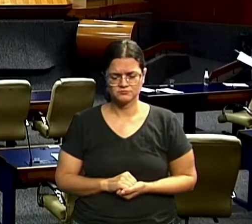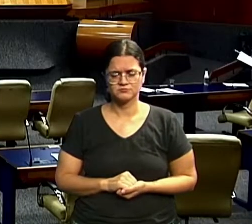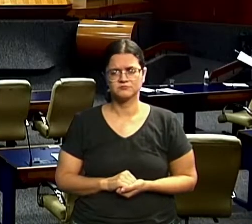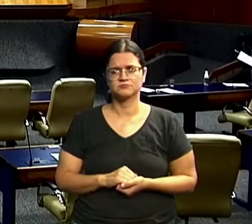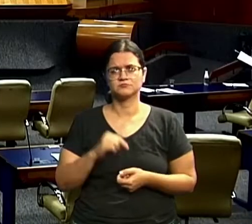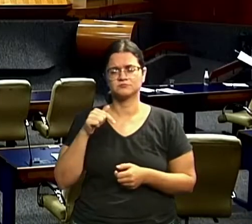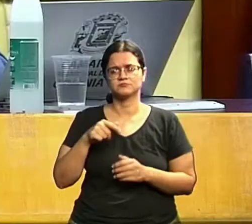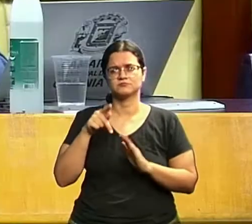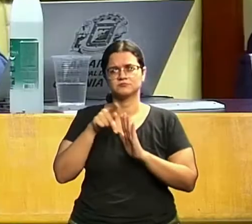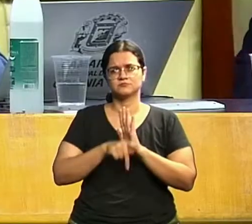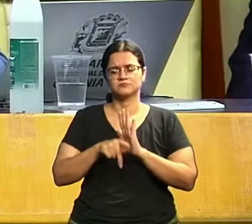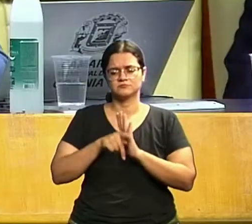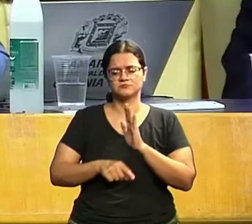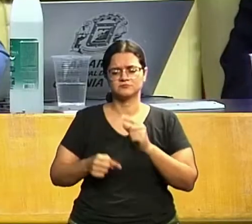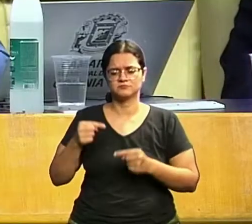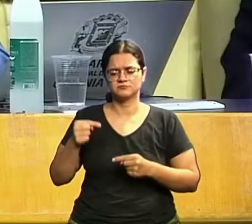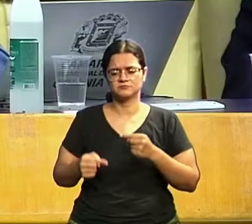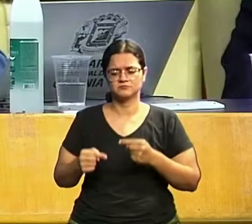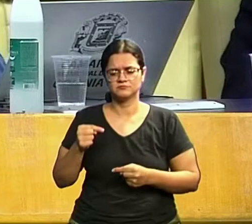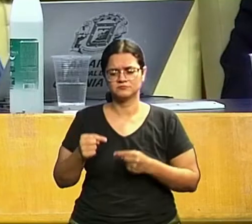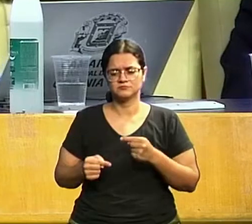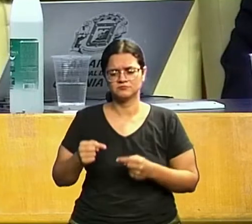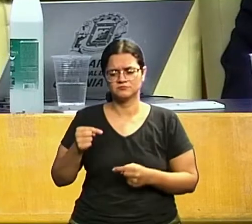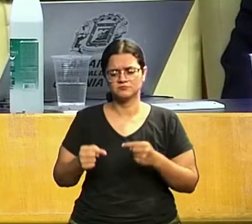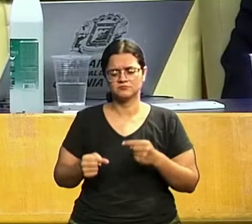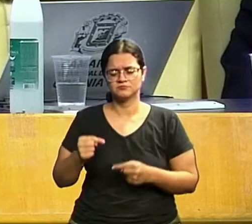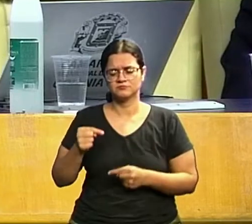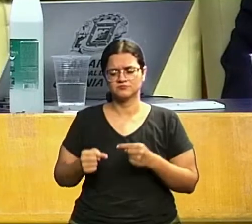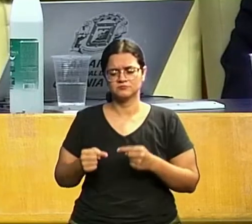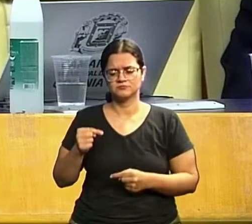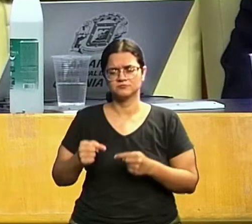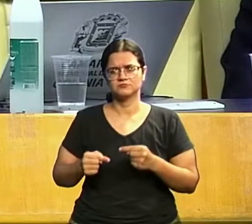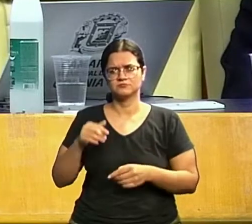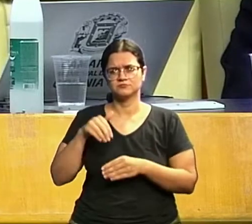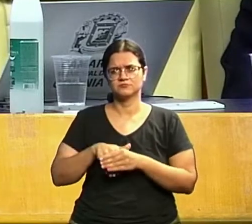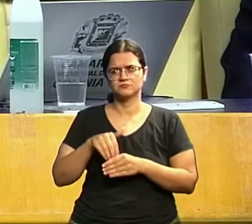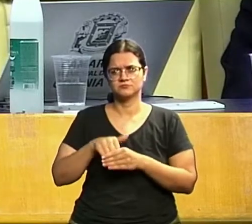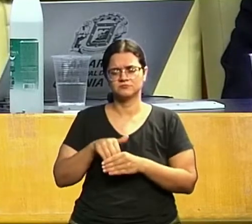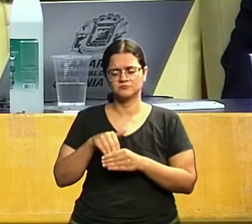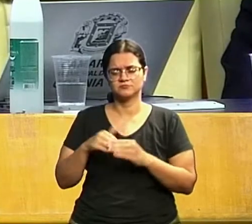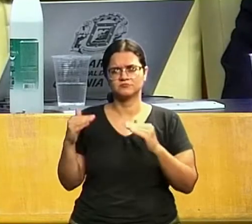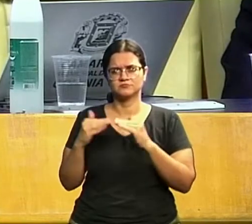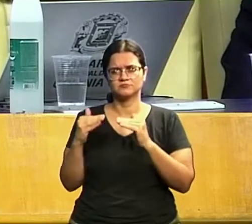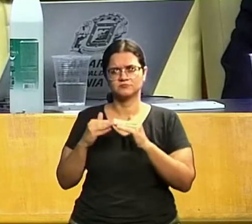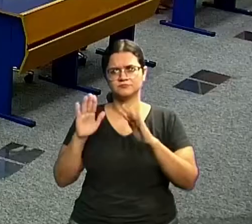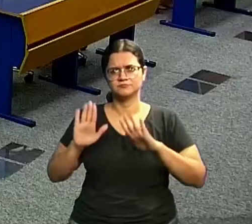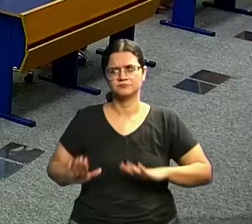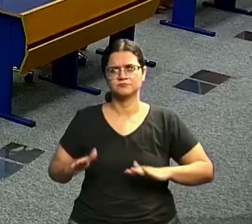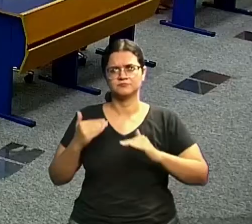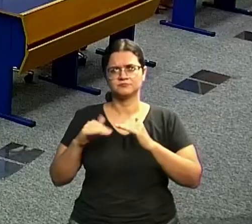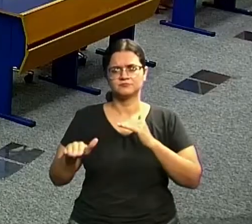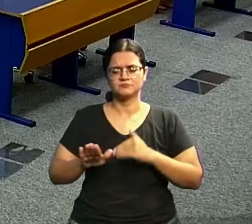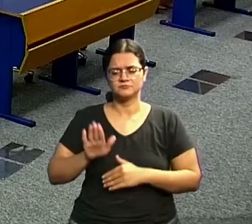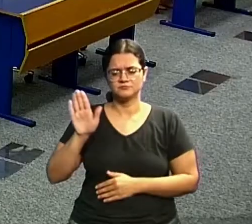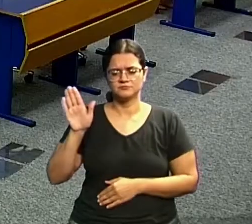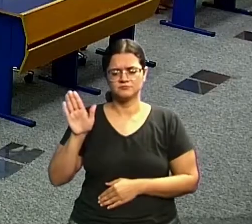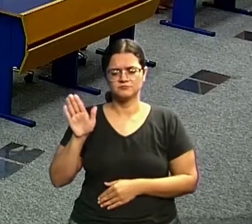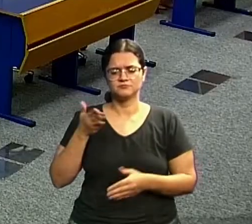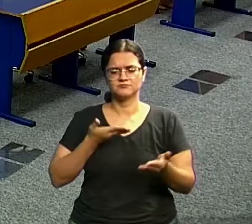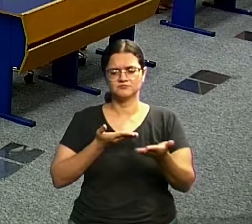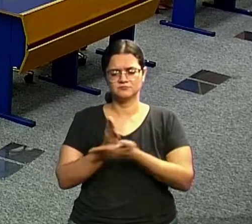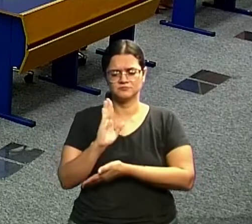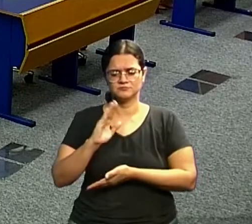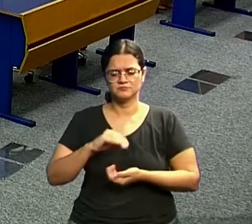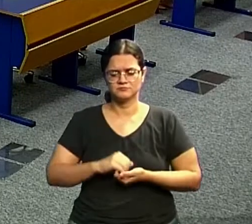O projeto está em discussão. O projeto está em votação. Favoráveis, permaneçam como estão. Contrários, se